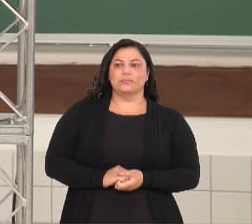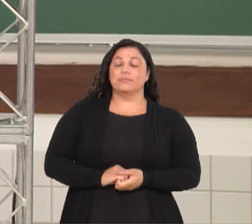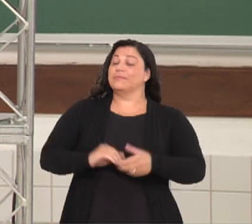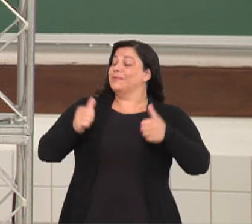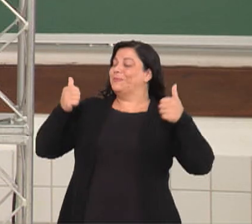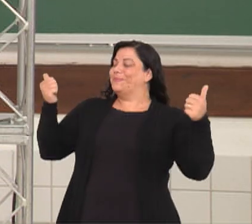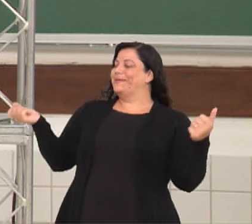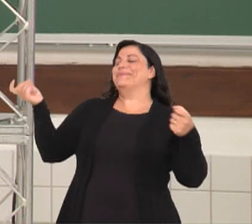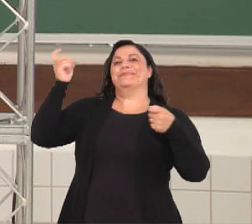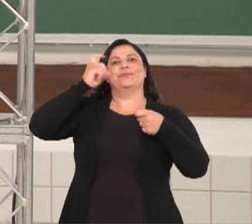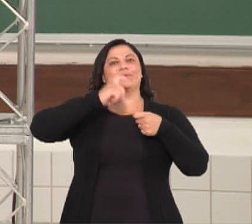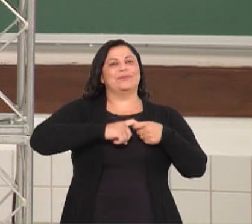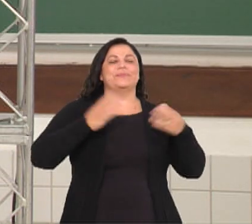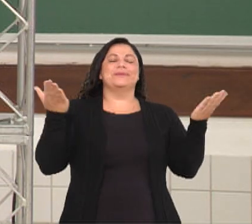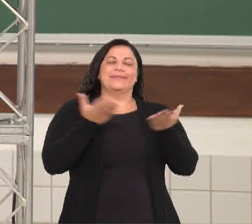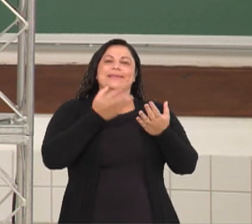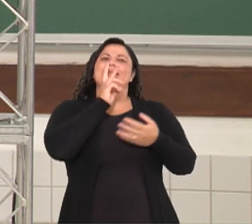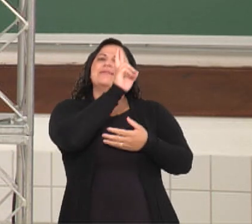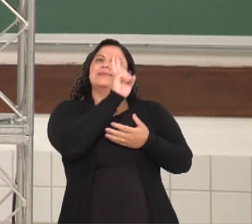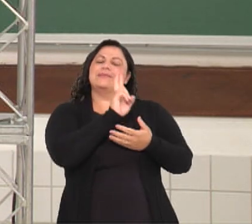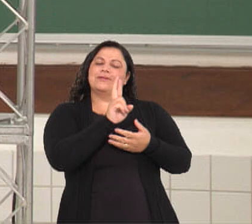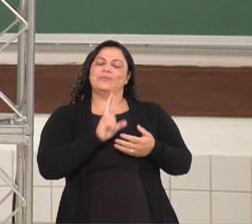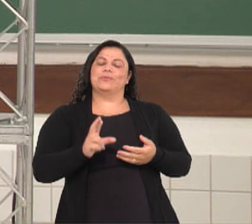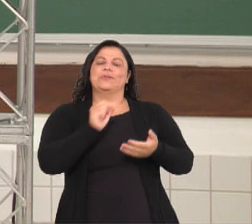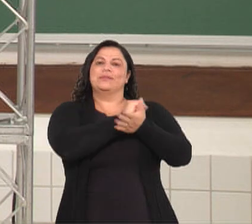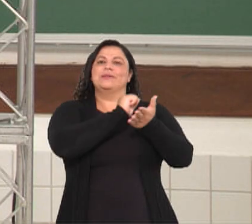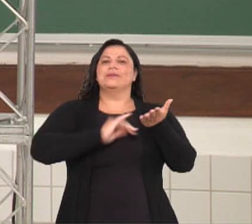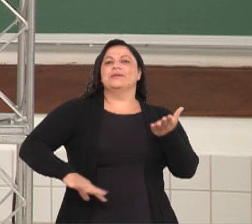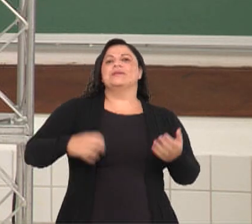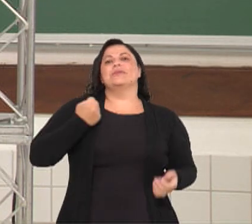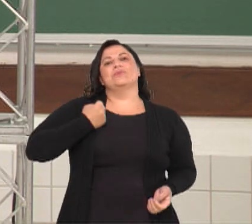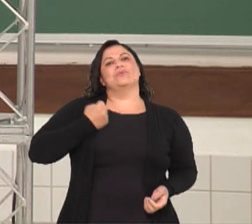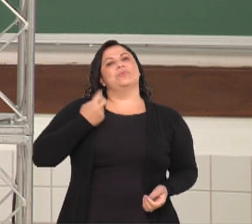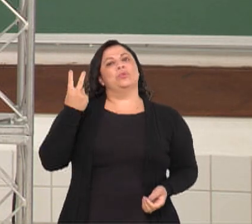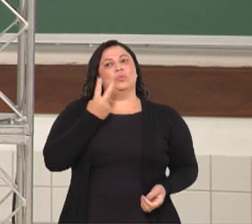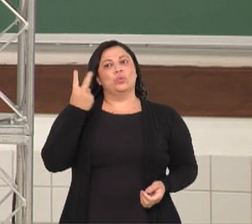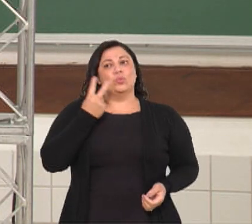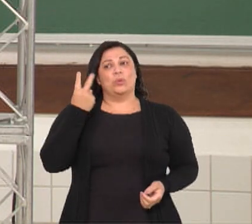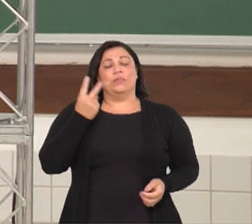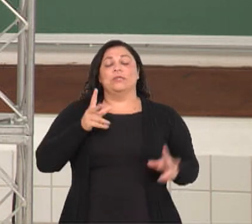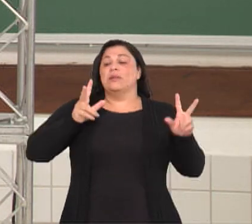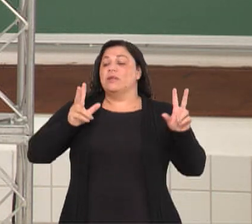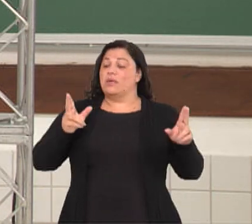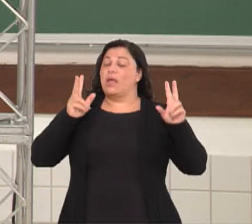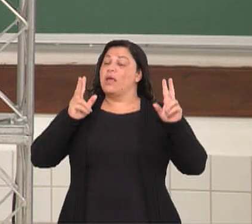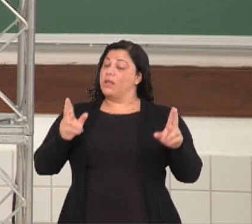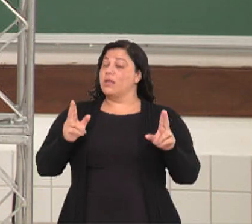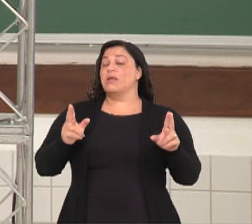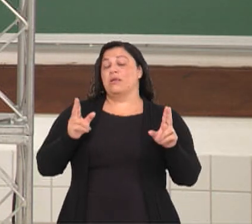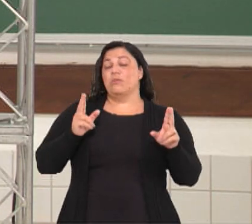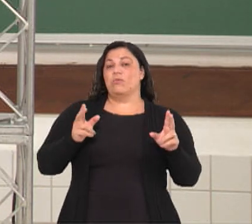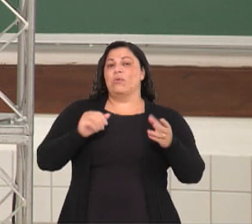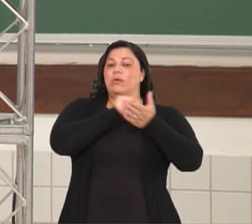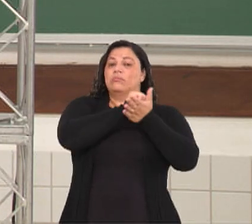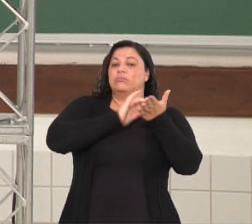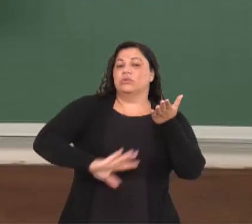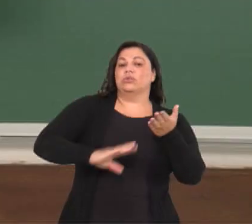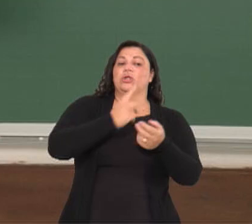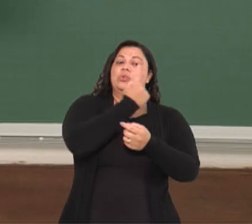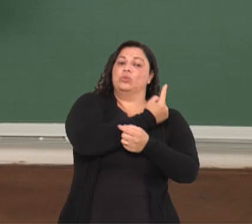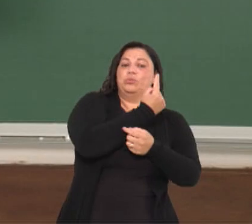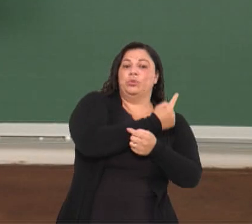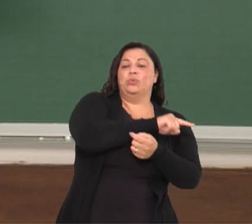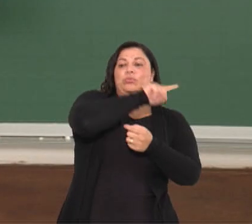Muito bem, voltamos aqui com a resolução do exercício número 2, que é o mesmo modelo de exercício número 1, para ver se você conseguiu assimilar bem